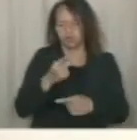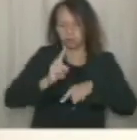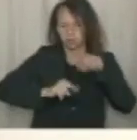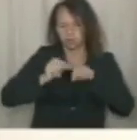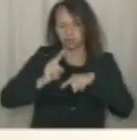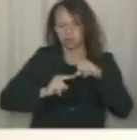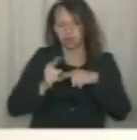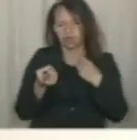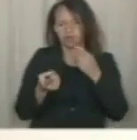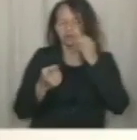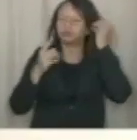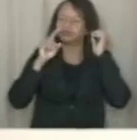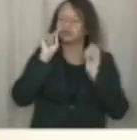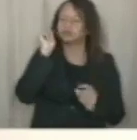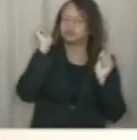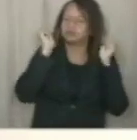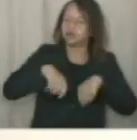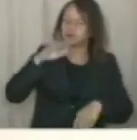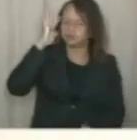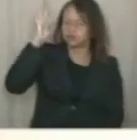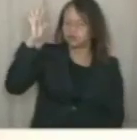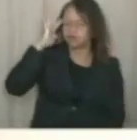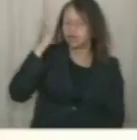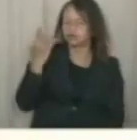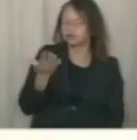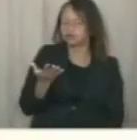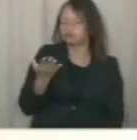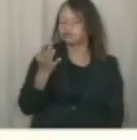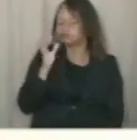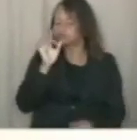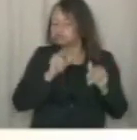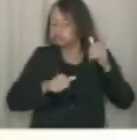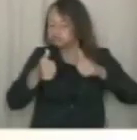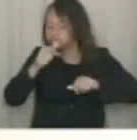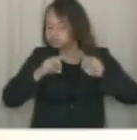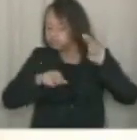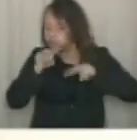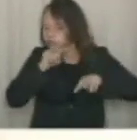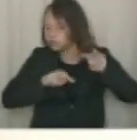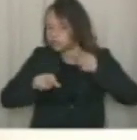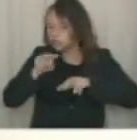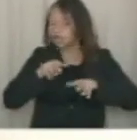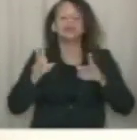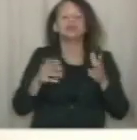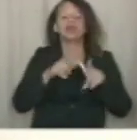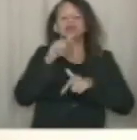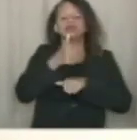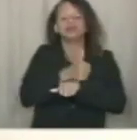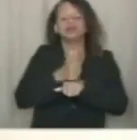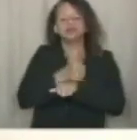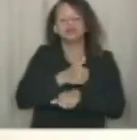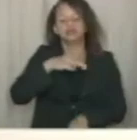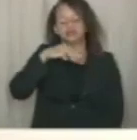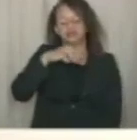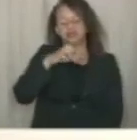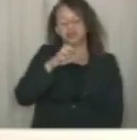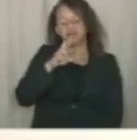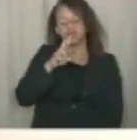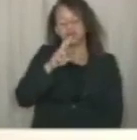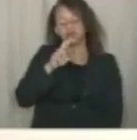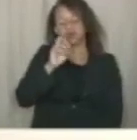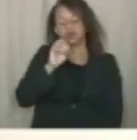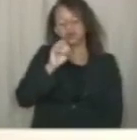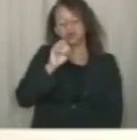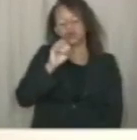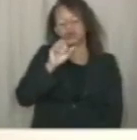que vocês possam imaginar são aferidos, são verificados e calibrados pelos profissionais de metrologia. Então, não